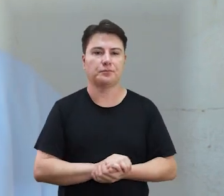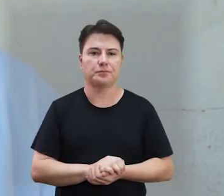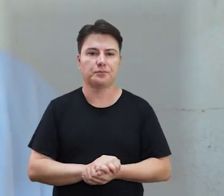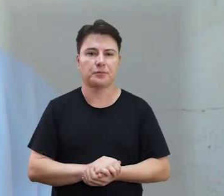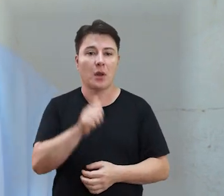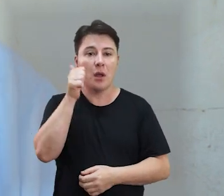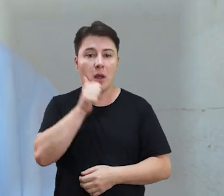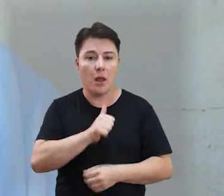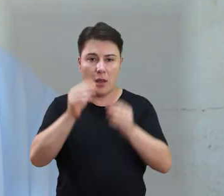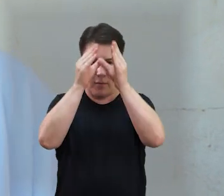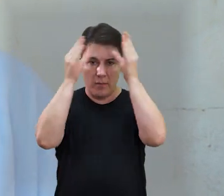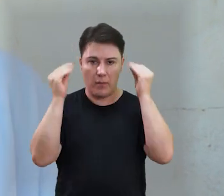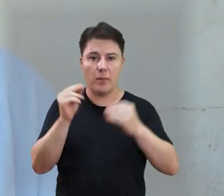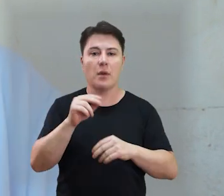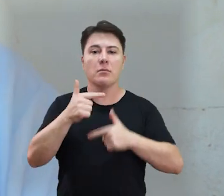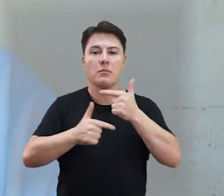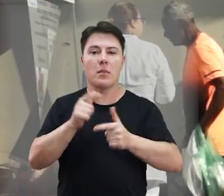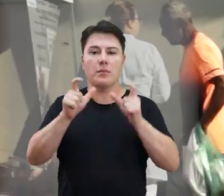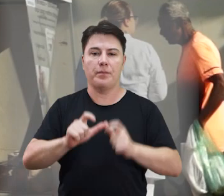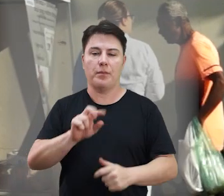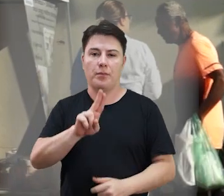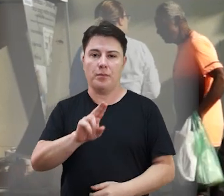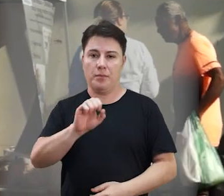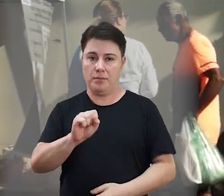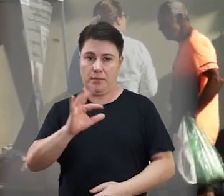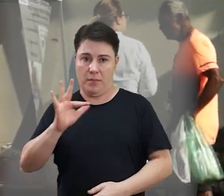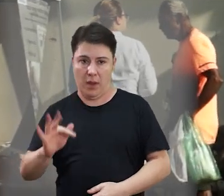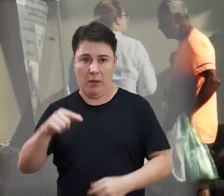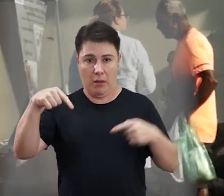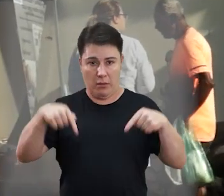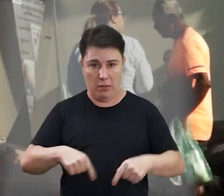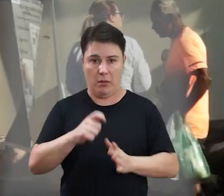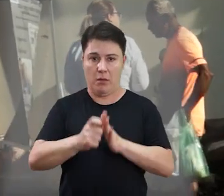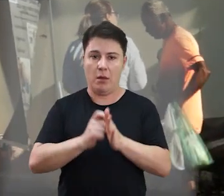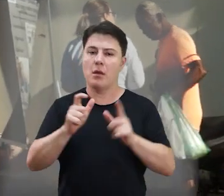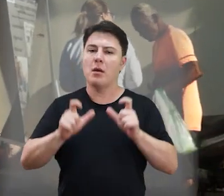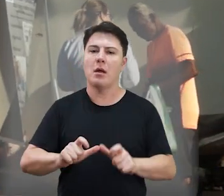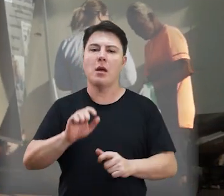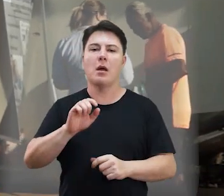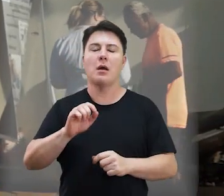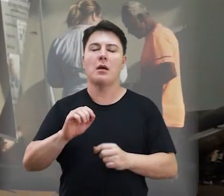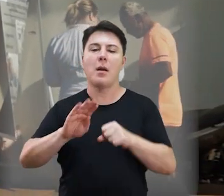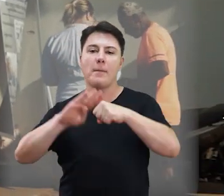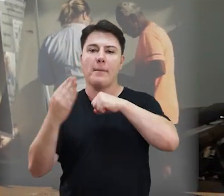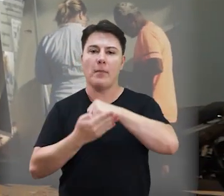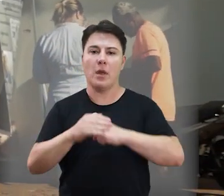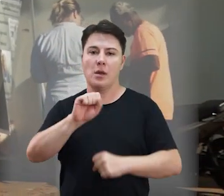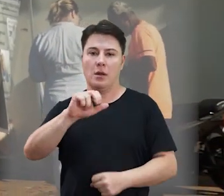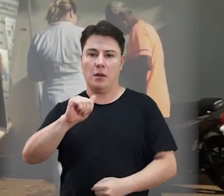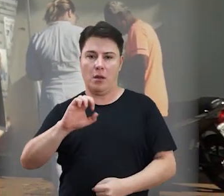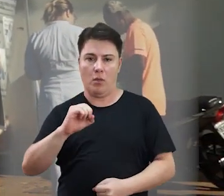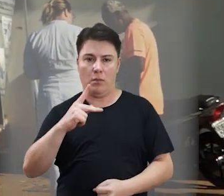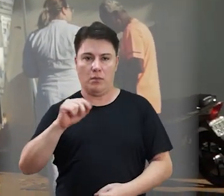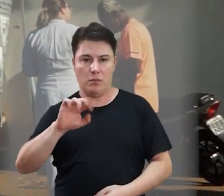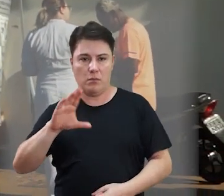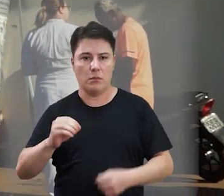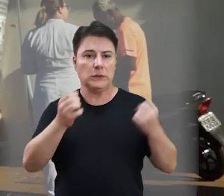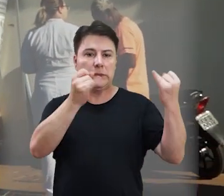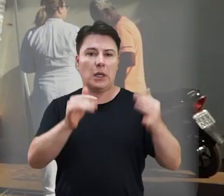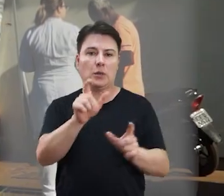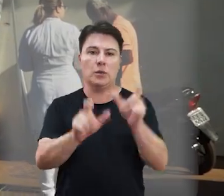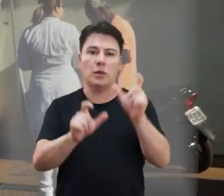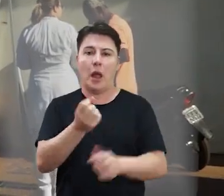convivência entre farmacêutico e paciente a Meira da usf do Parque São Paulo explica que há muitos